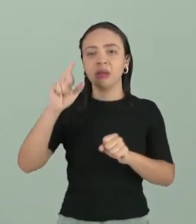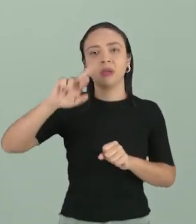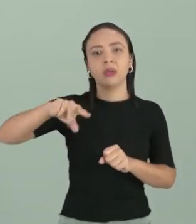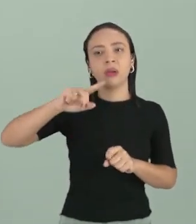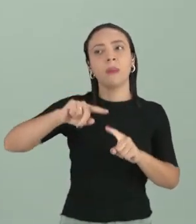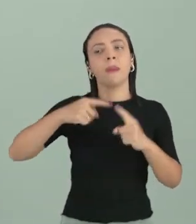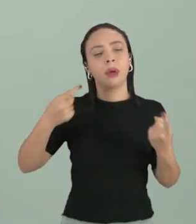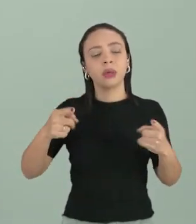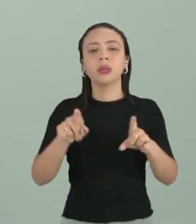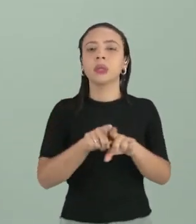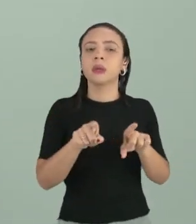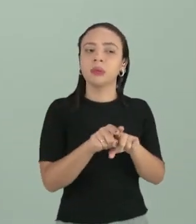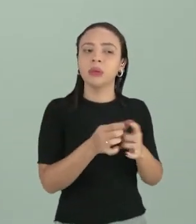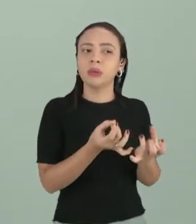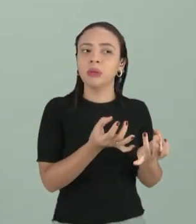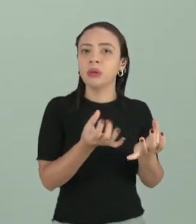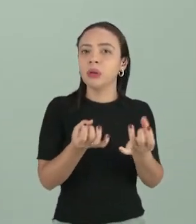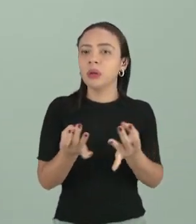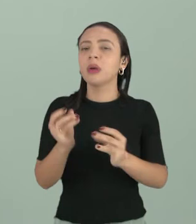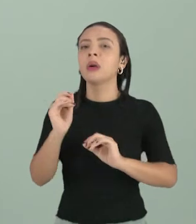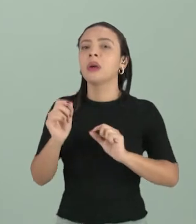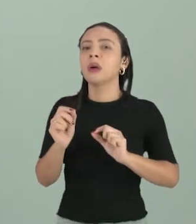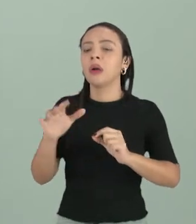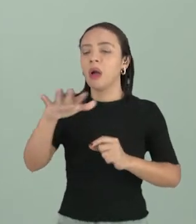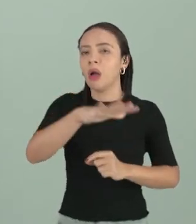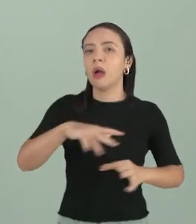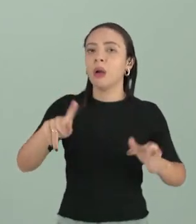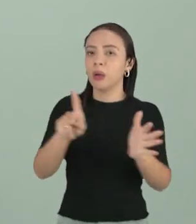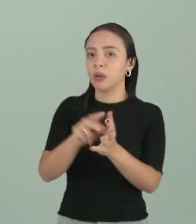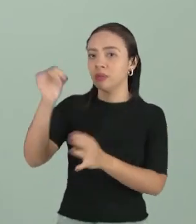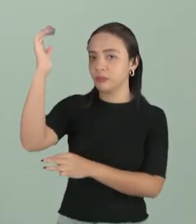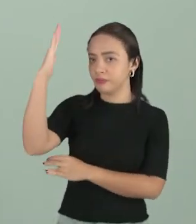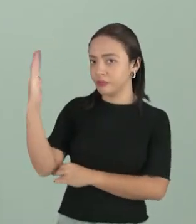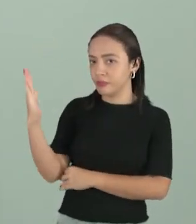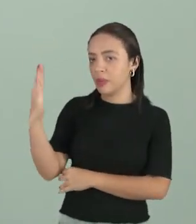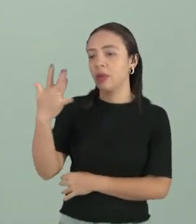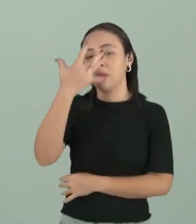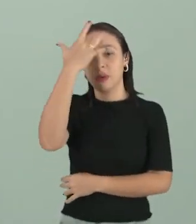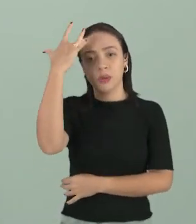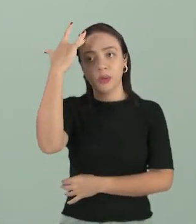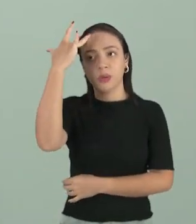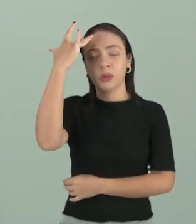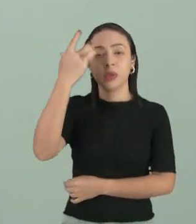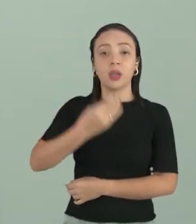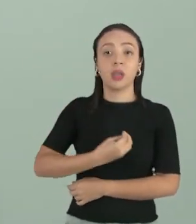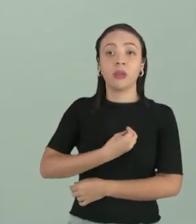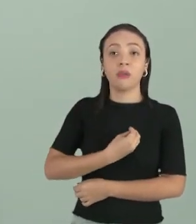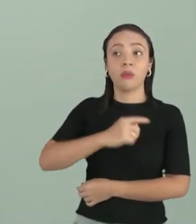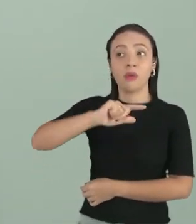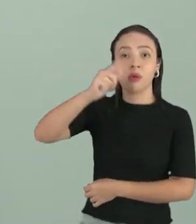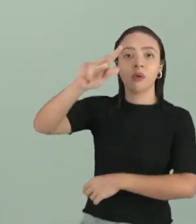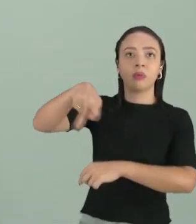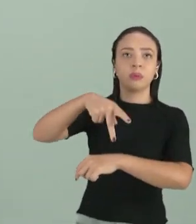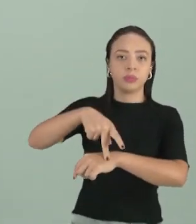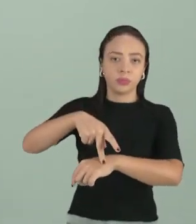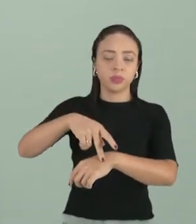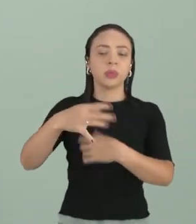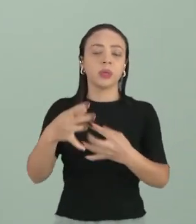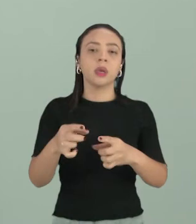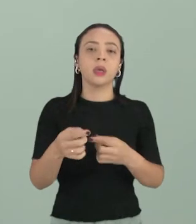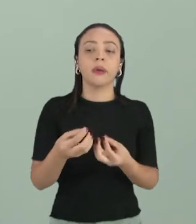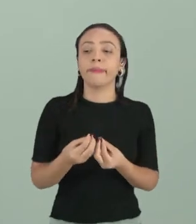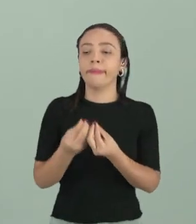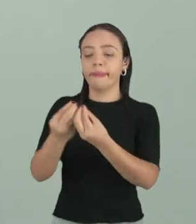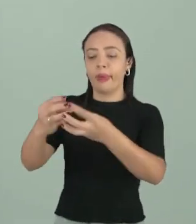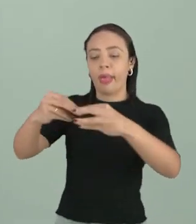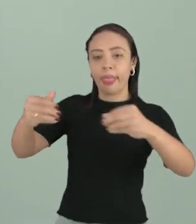existem tendência de venda de propriedades de terra brasileira para estrangeiro, colocando exatamente as terras férteis à disposição